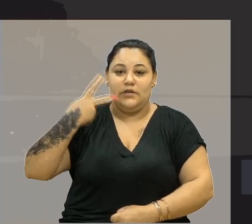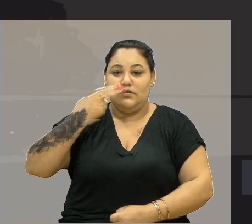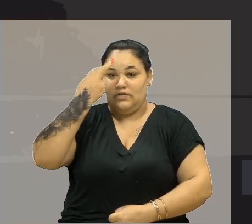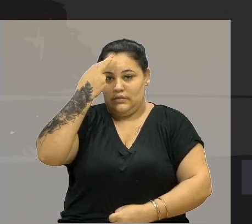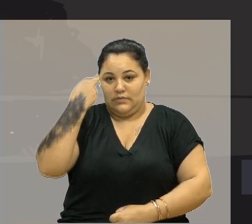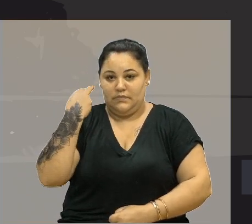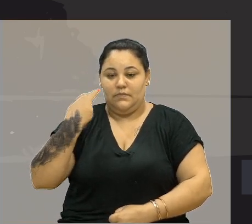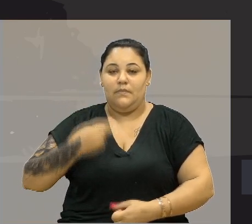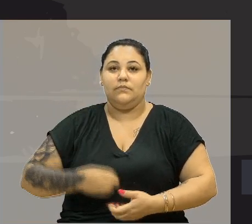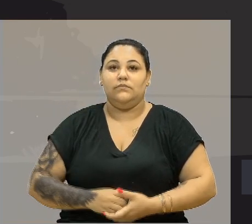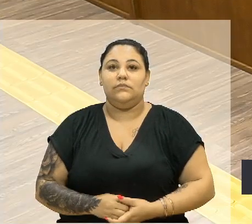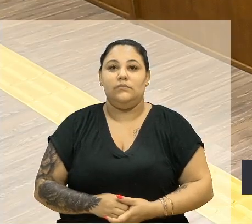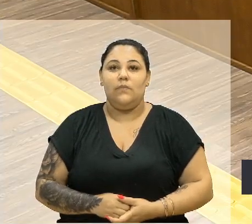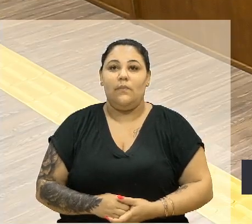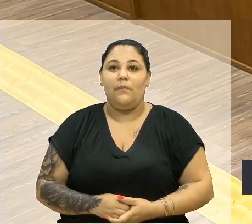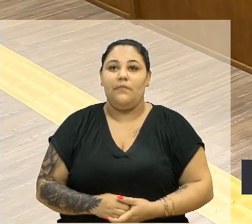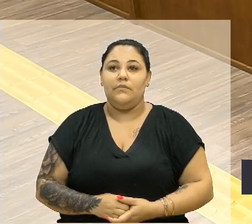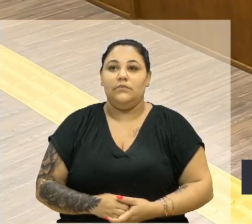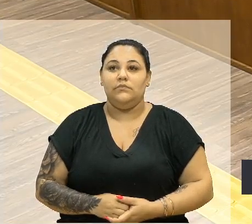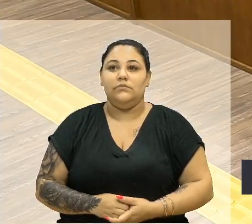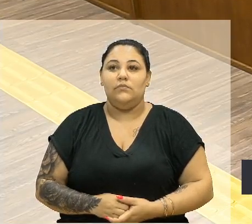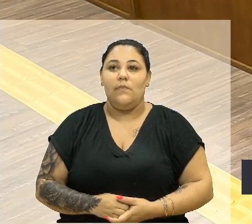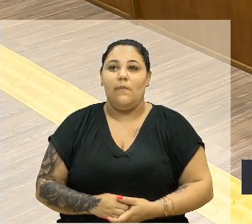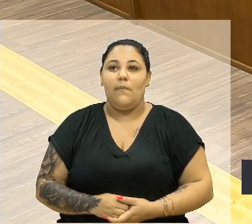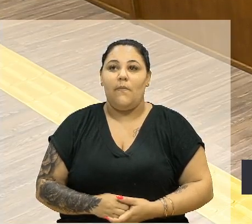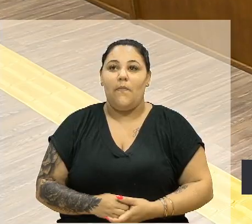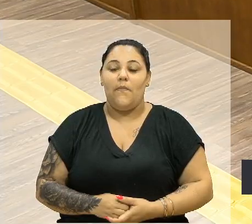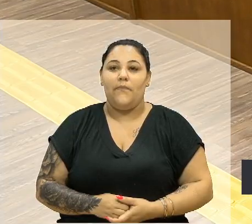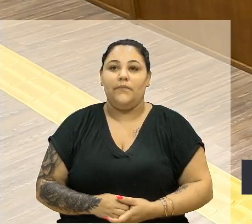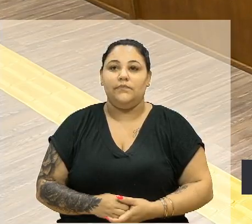vereador Rafael Bueno. Em segunda discussão e votação.